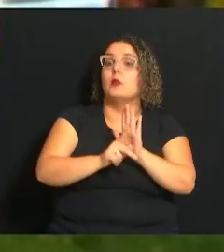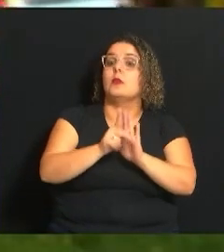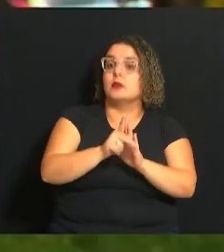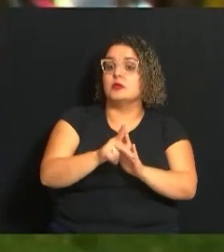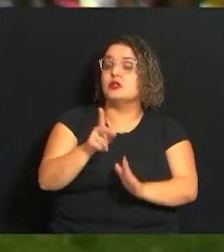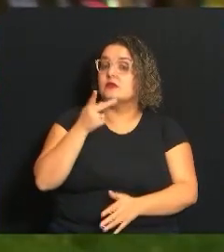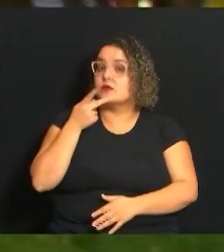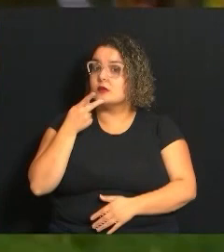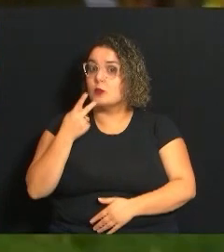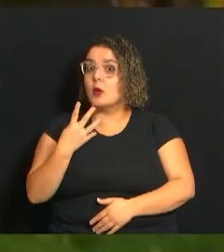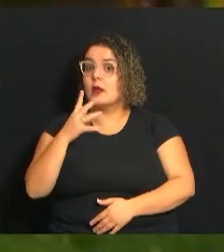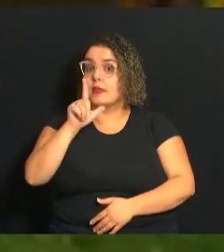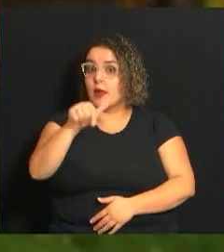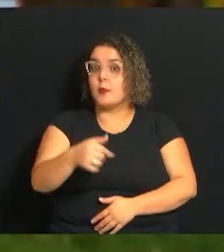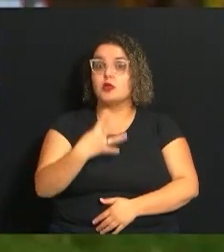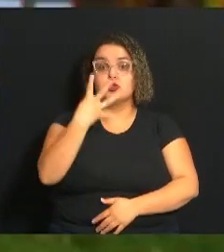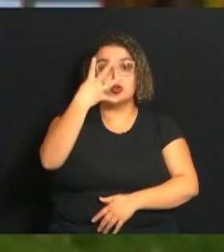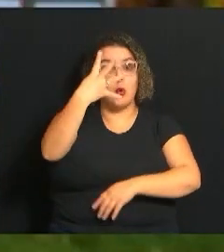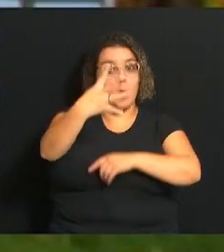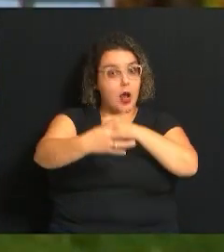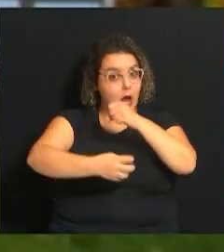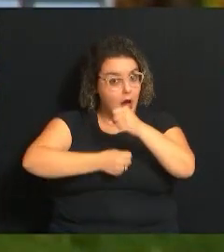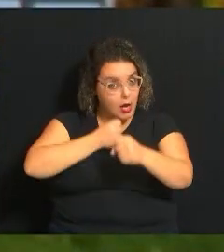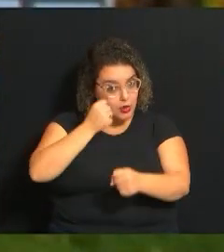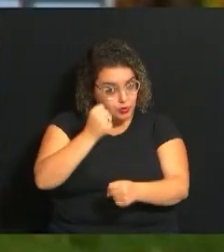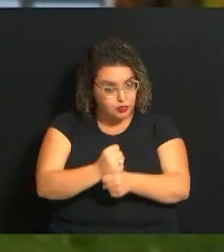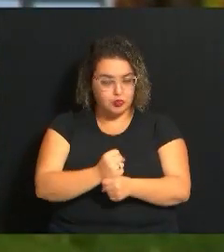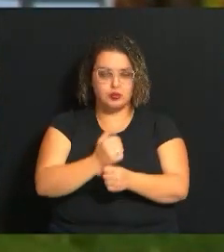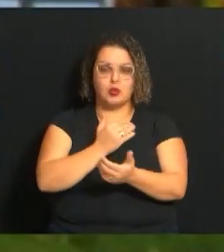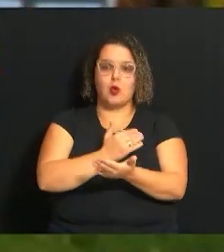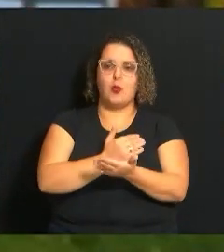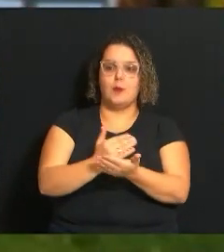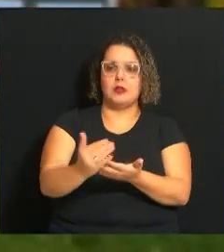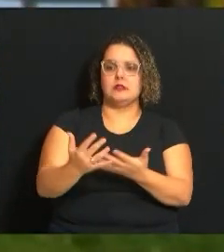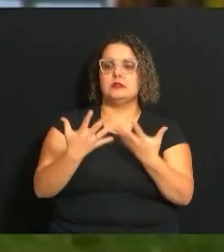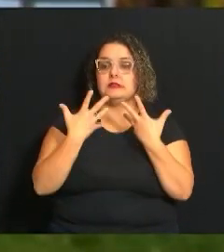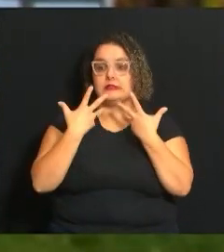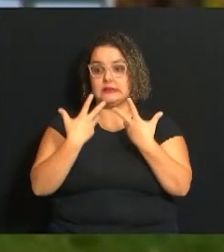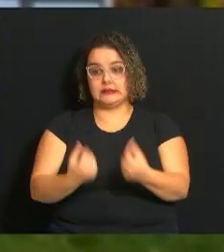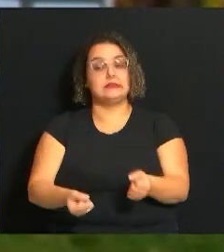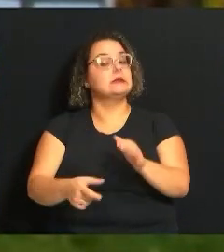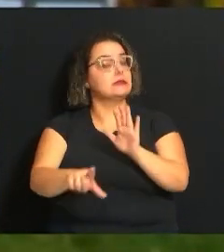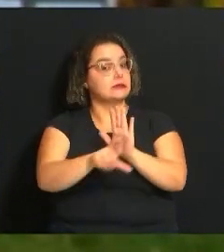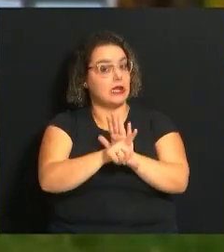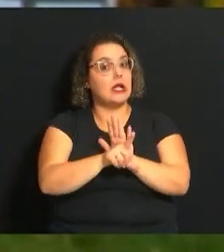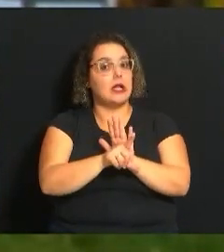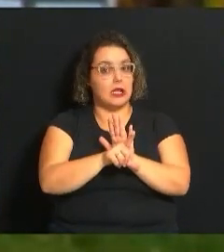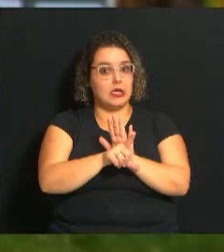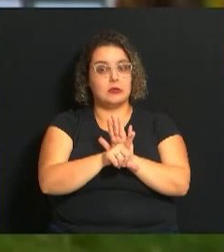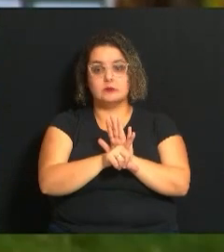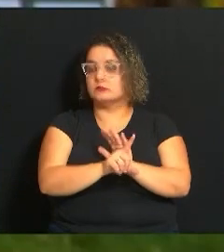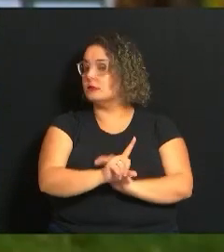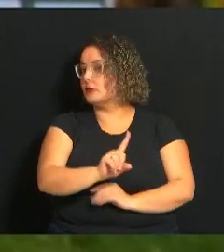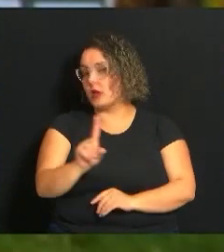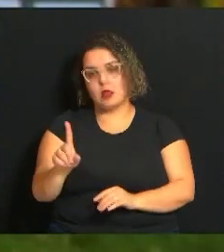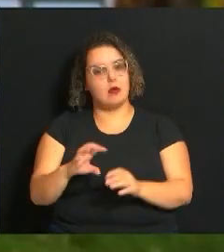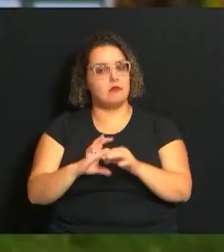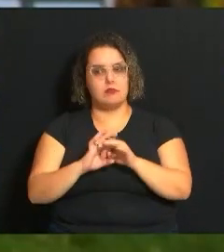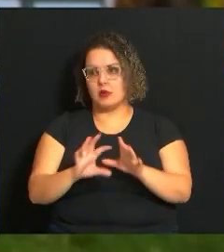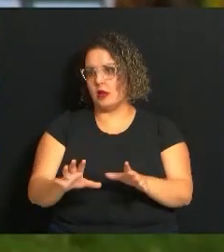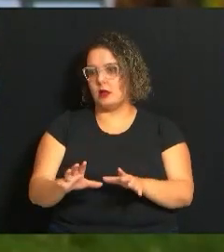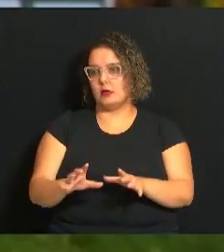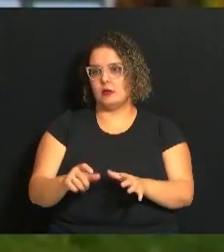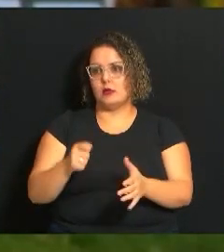após 4 anos da data do início da vigência da lei, não será mais permitida a